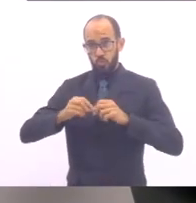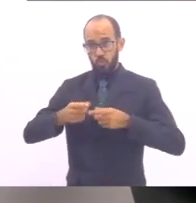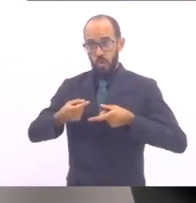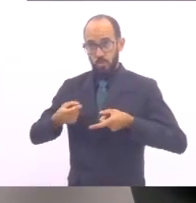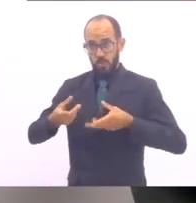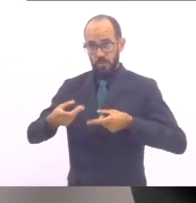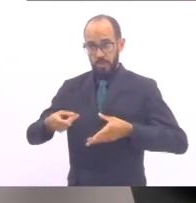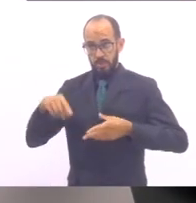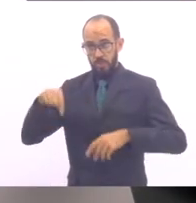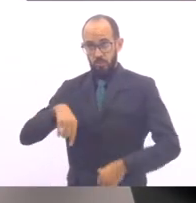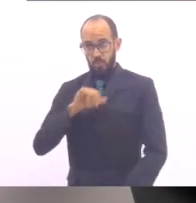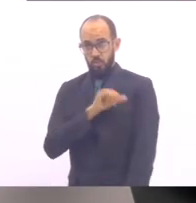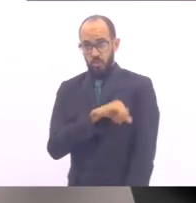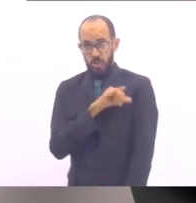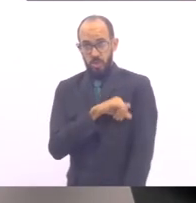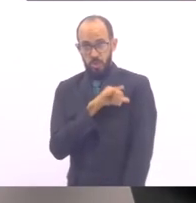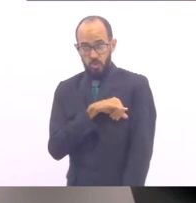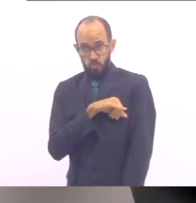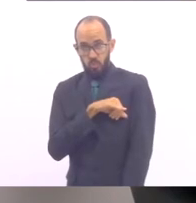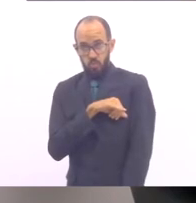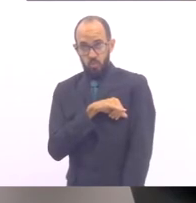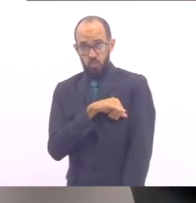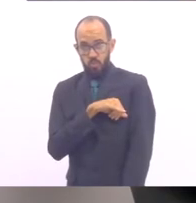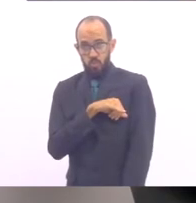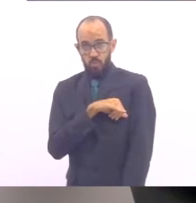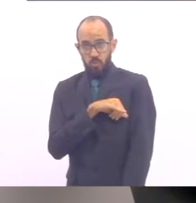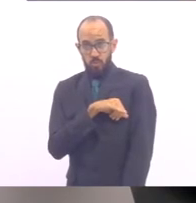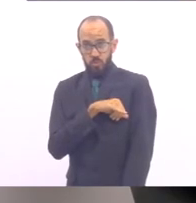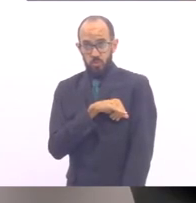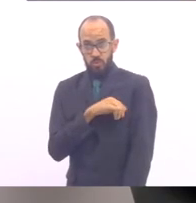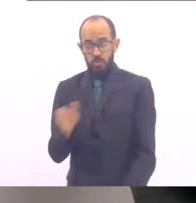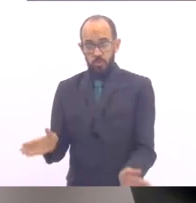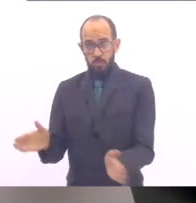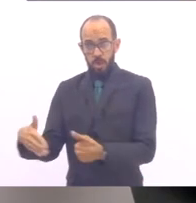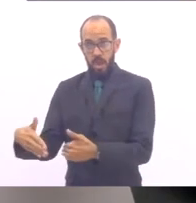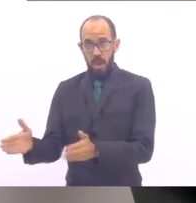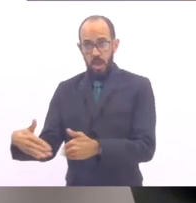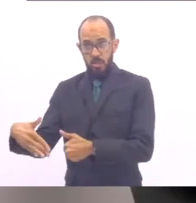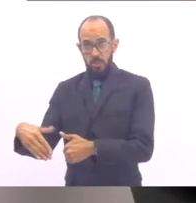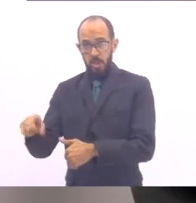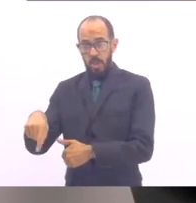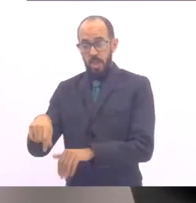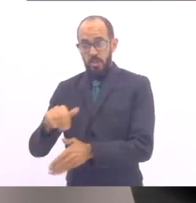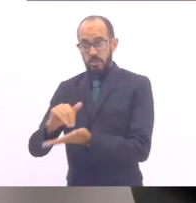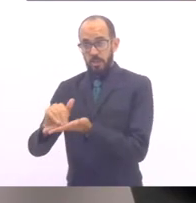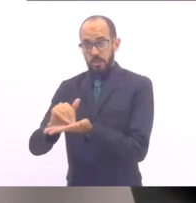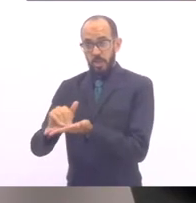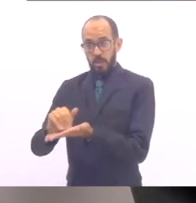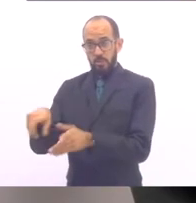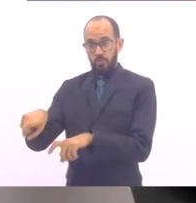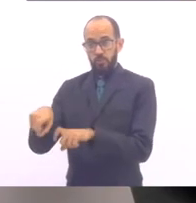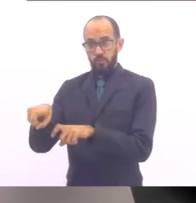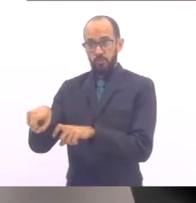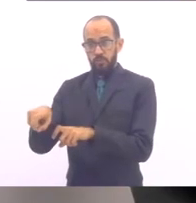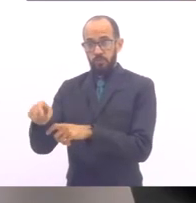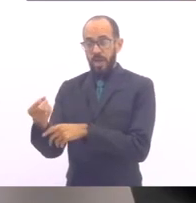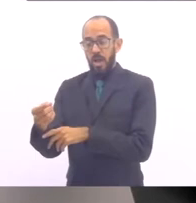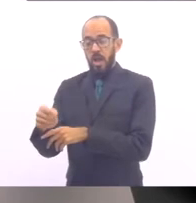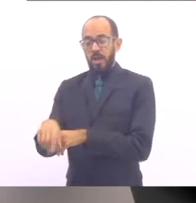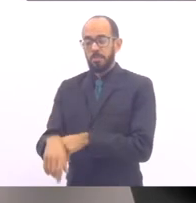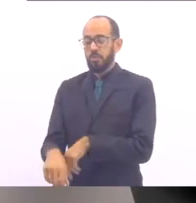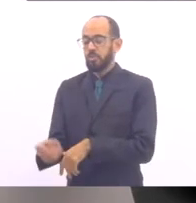Rio de Janeiro em embalagens é a Secretaria de Fazenda. Sem a Secretaria de